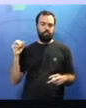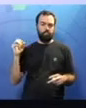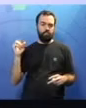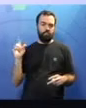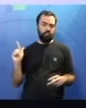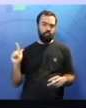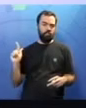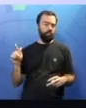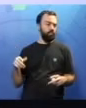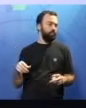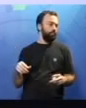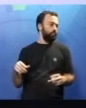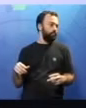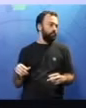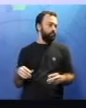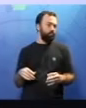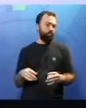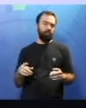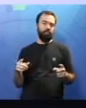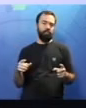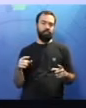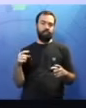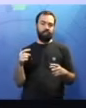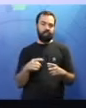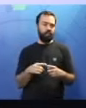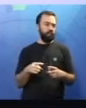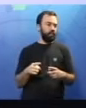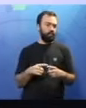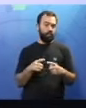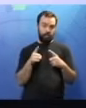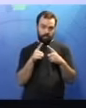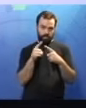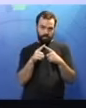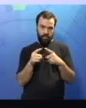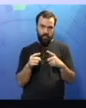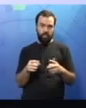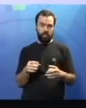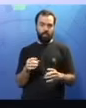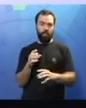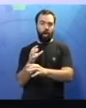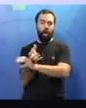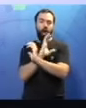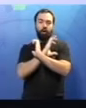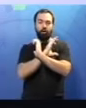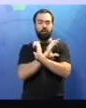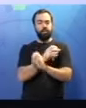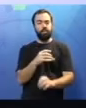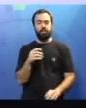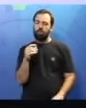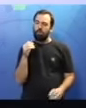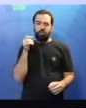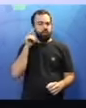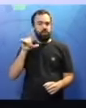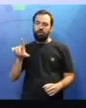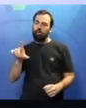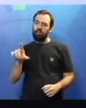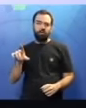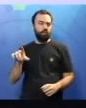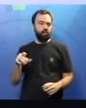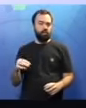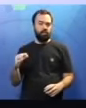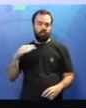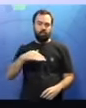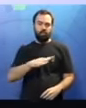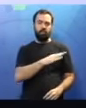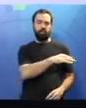gasoso, e elas não se propagam no vácuo, ou seja, na ausência de ar. Um exemplo de